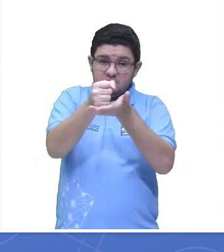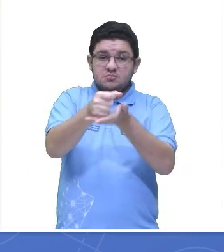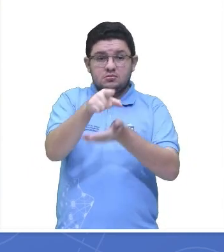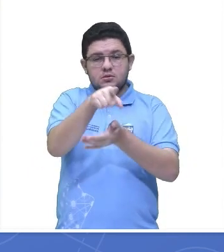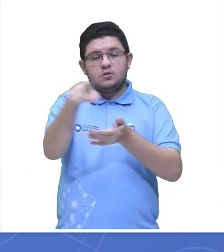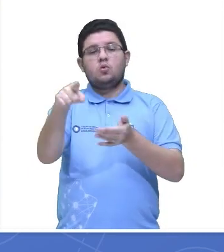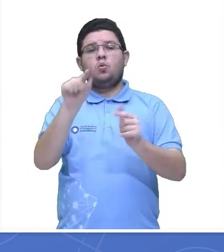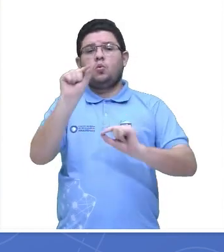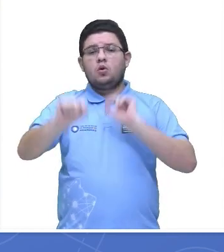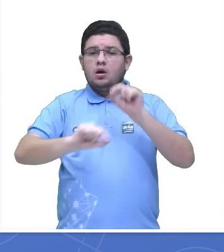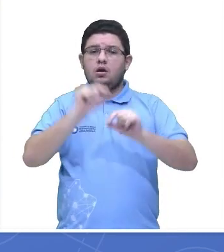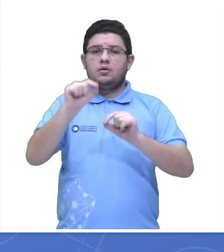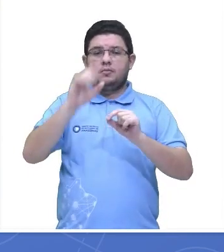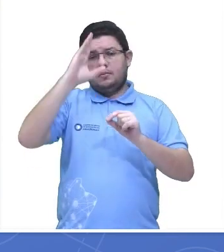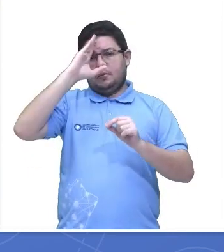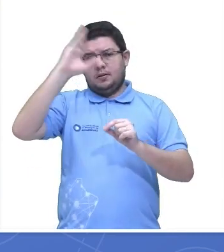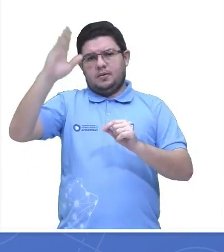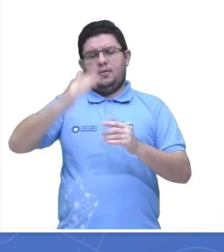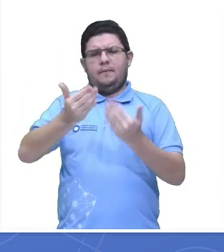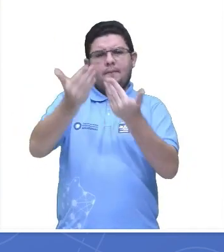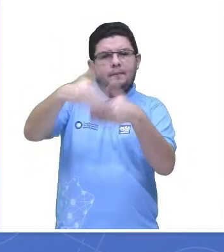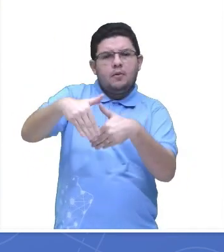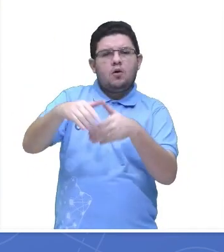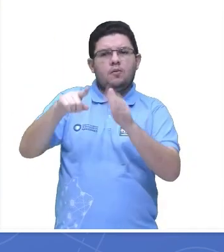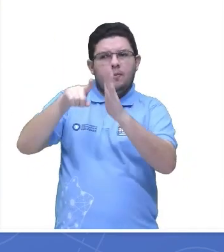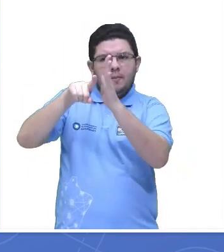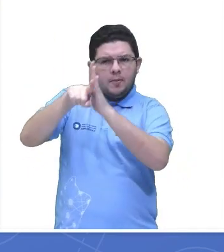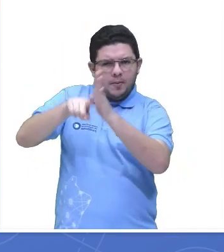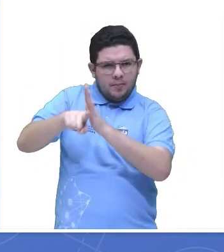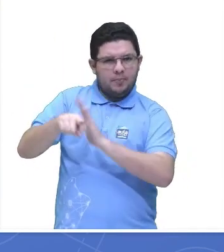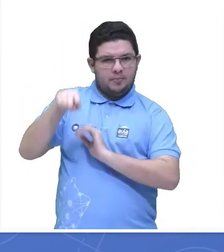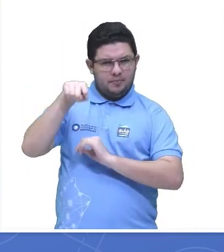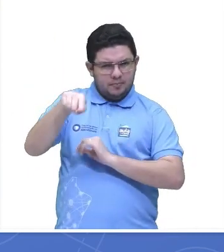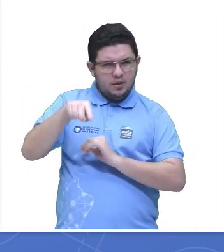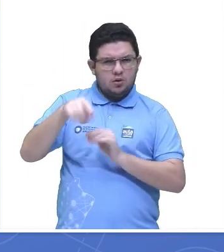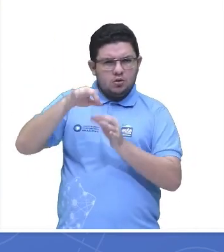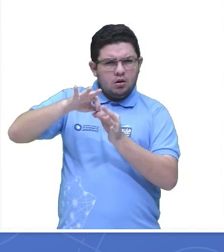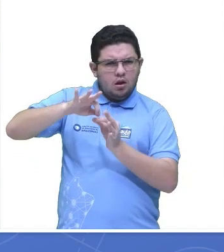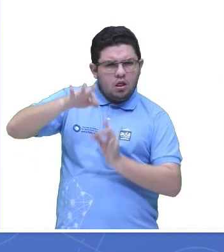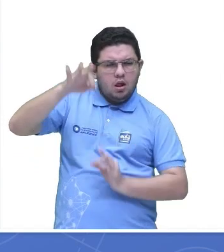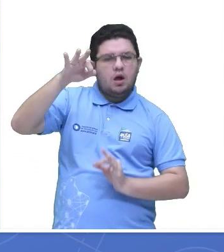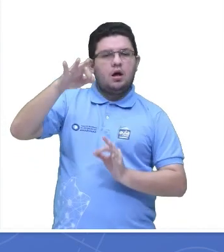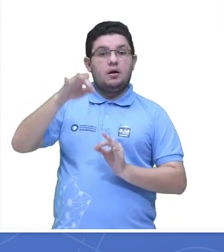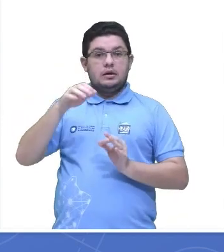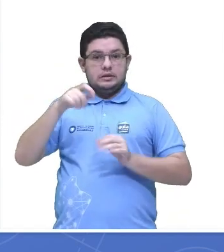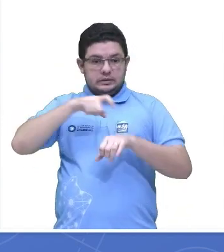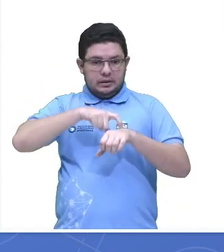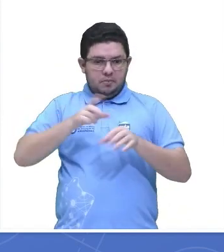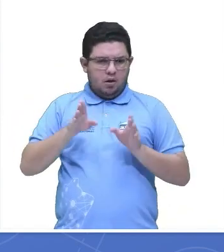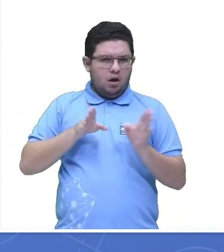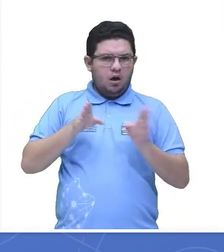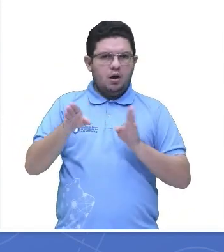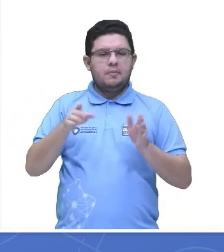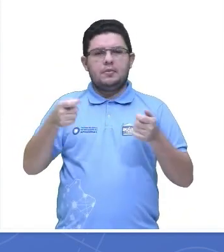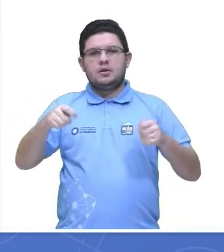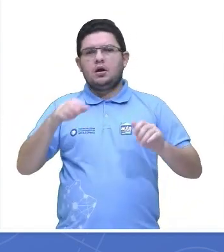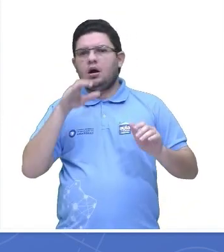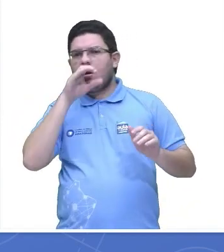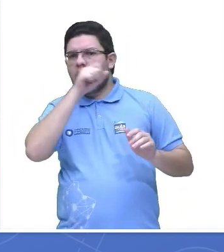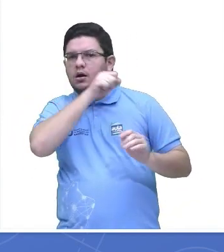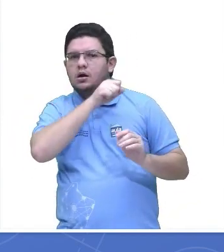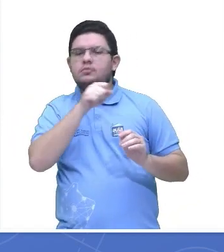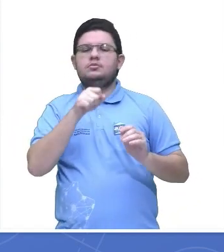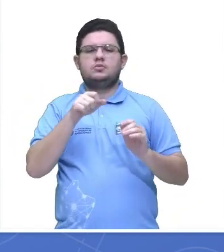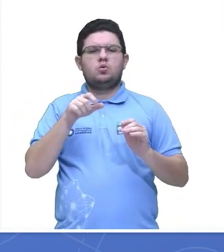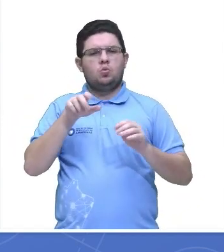aquelas questões que normalmente caem nas avaliações vestibulares, Enem, por exemplo. Então, a estratégia de leitura skimming é